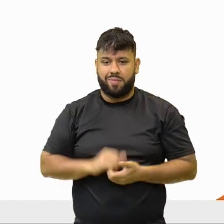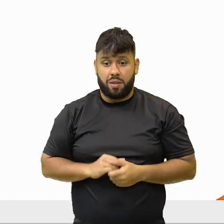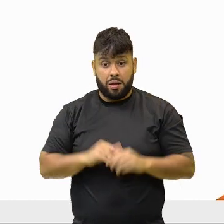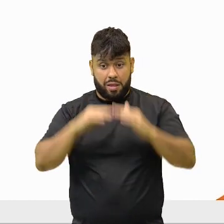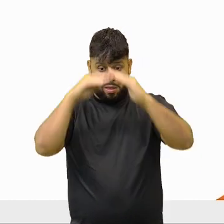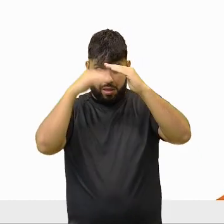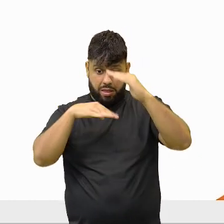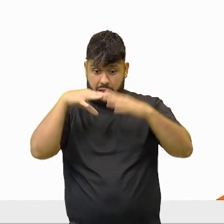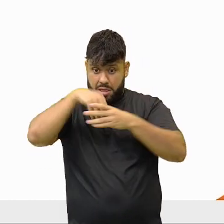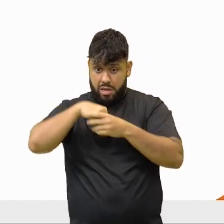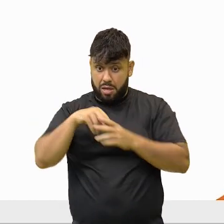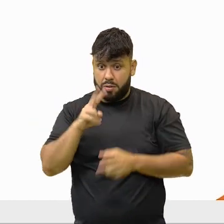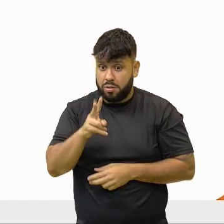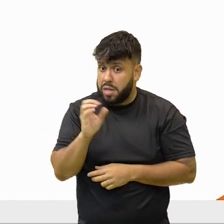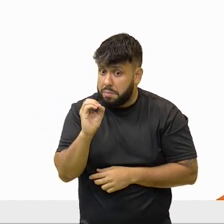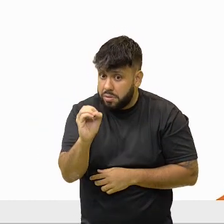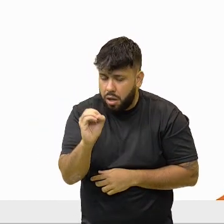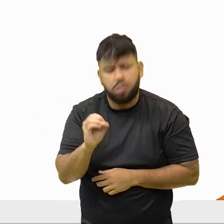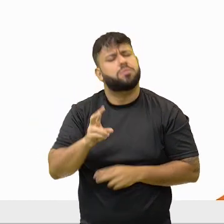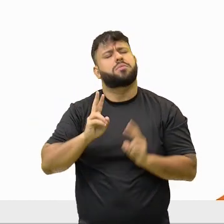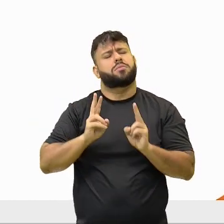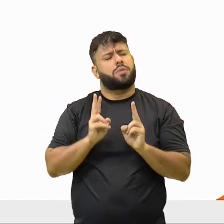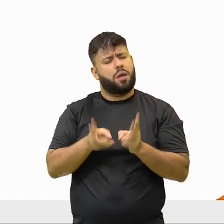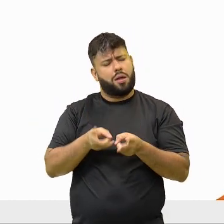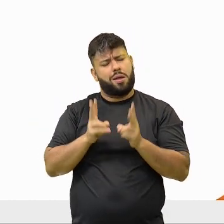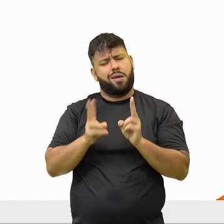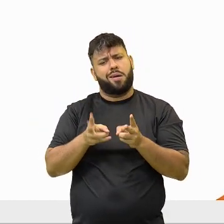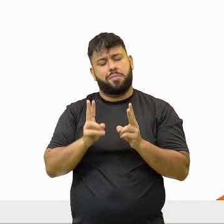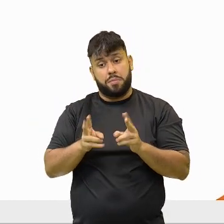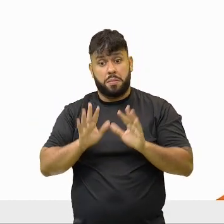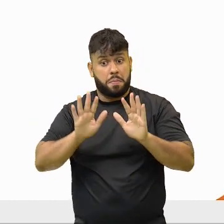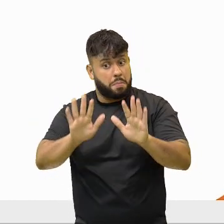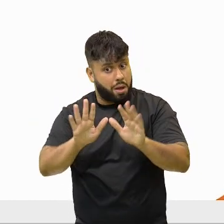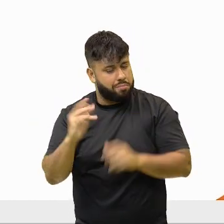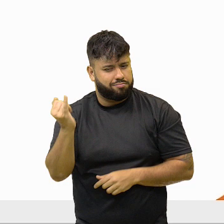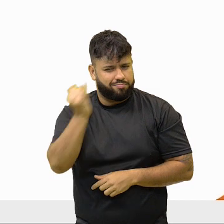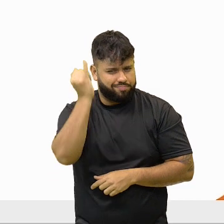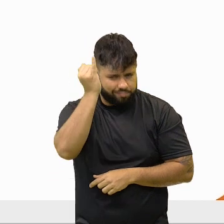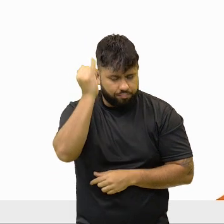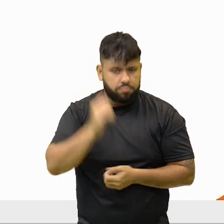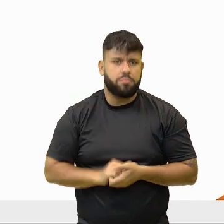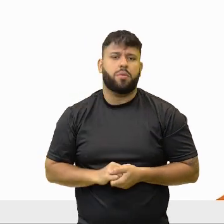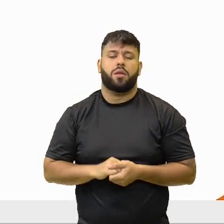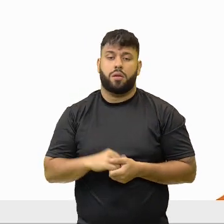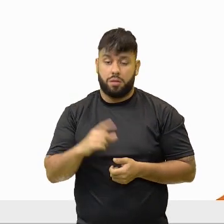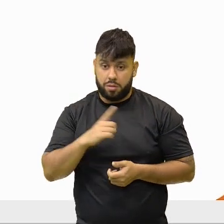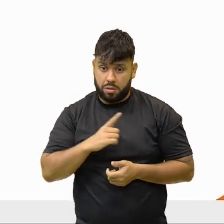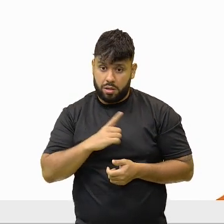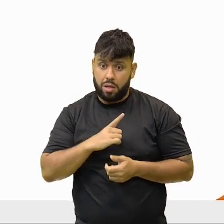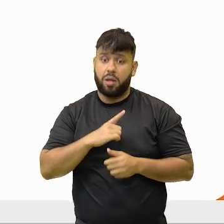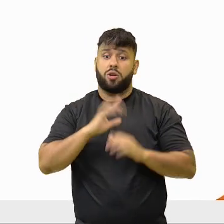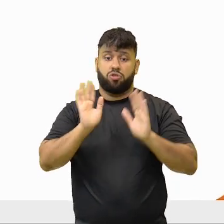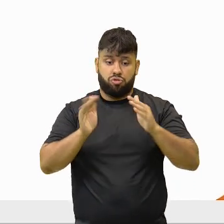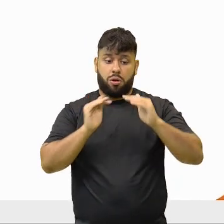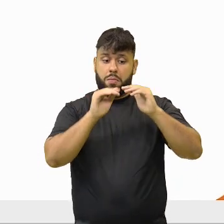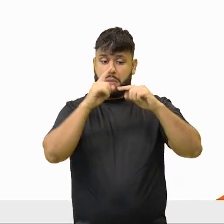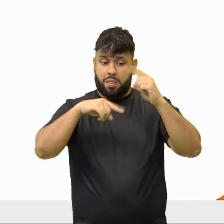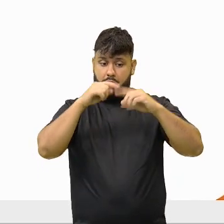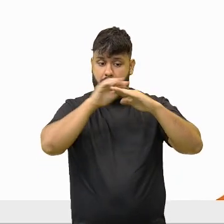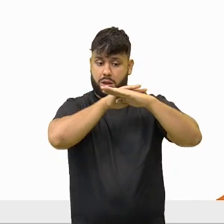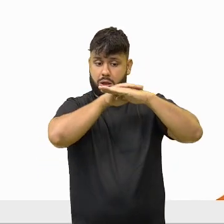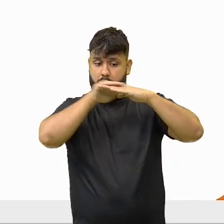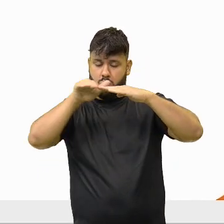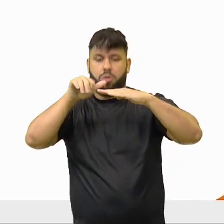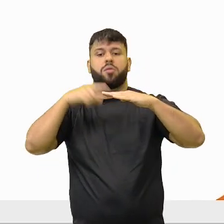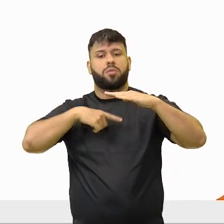sempre vai ser zero o campo elétrico? Dentro sempre vai ser zero. Só que tem uma situação importante. Já tem carga na superfície, certo? Lembra que foi